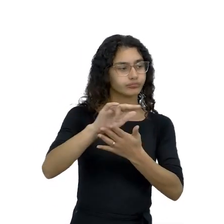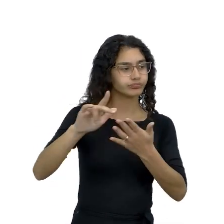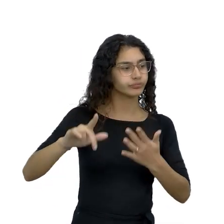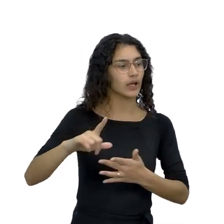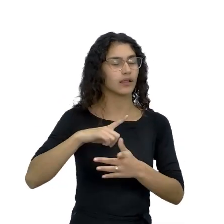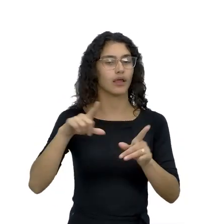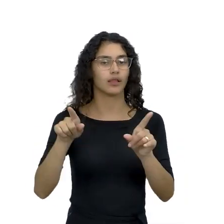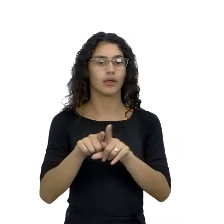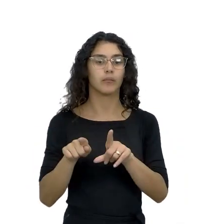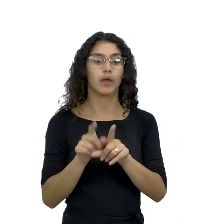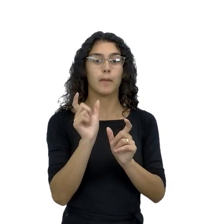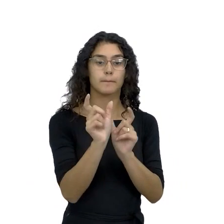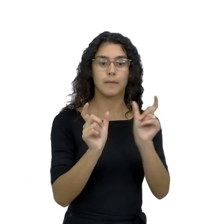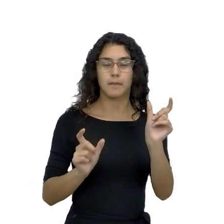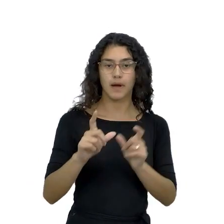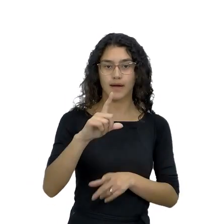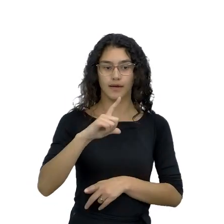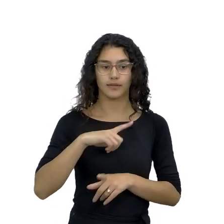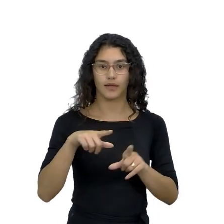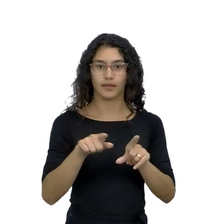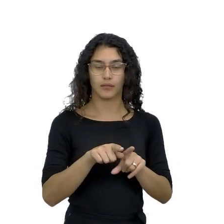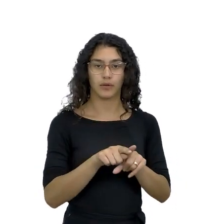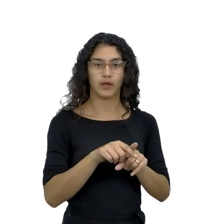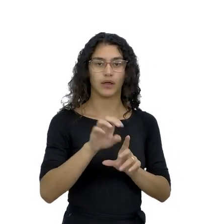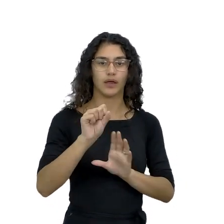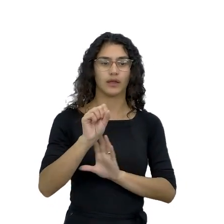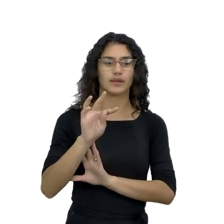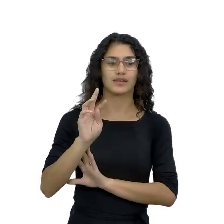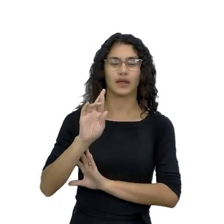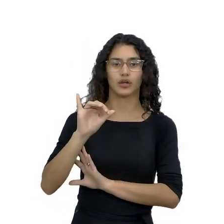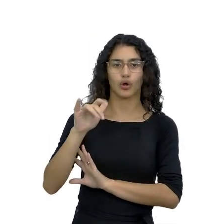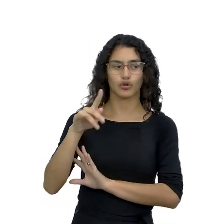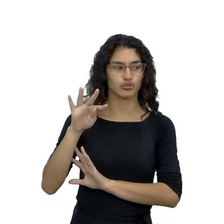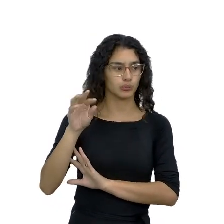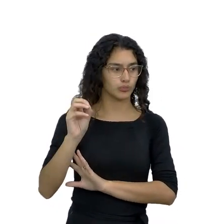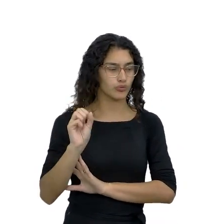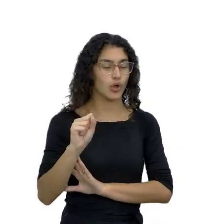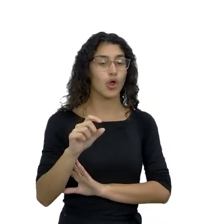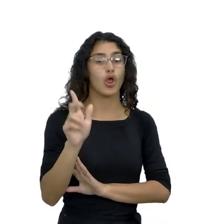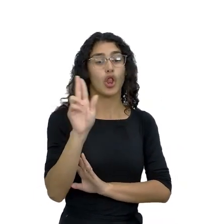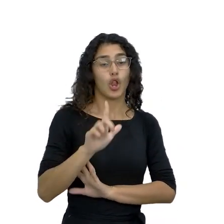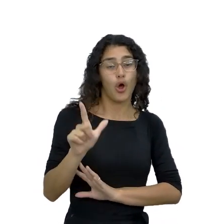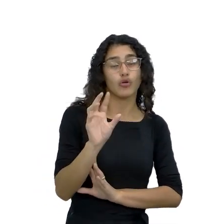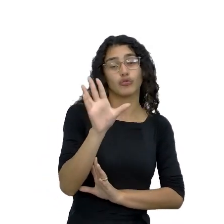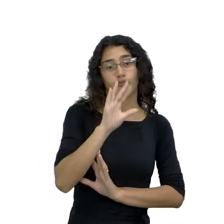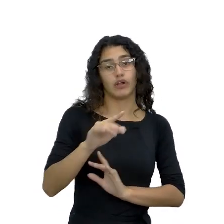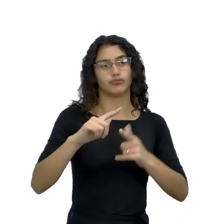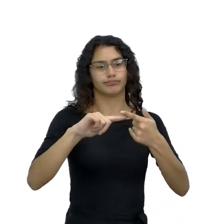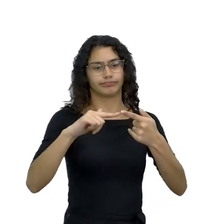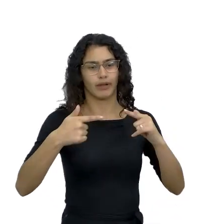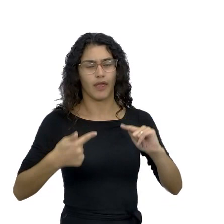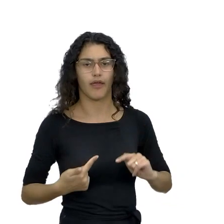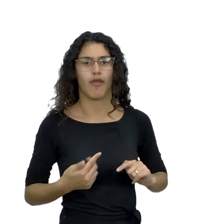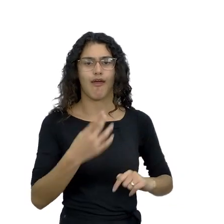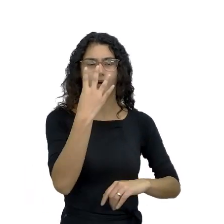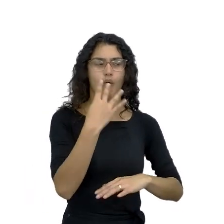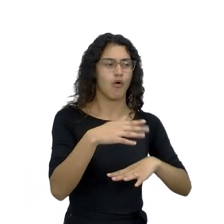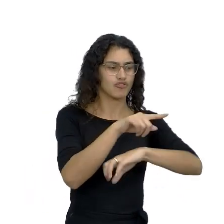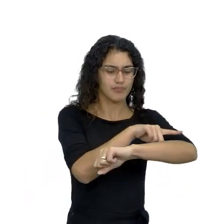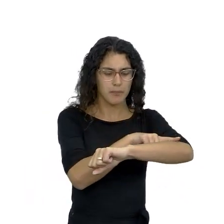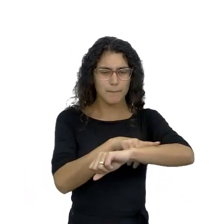diversidade e a superação dos estereótipos. É lógico, falar de genética aqui, né, de cor de